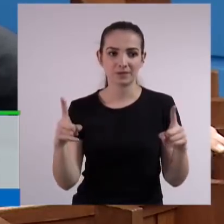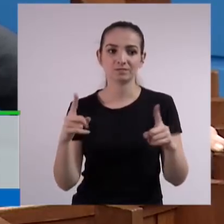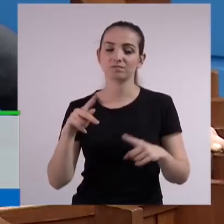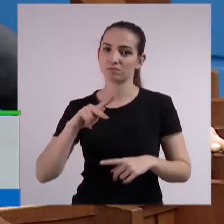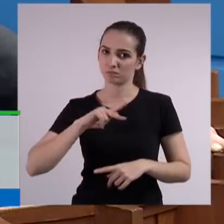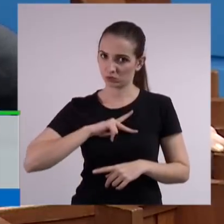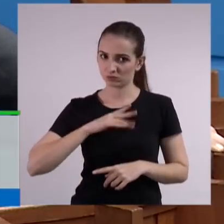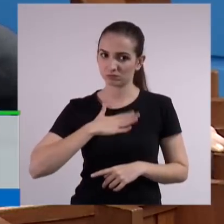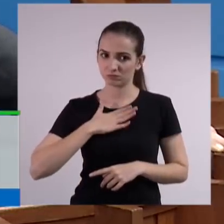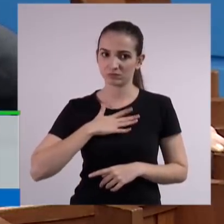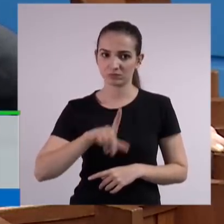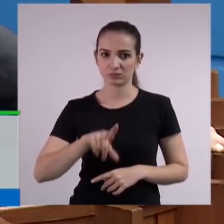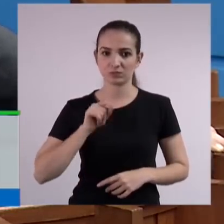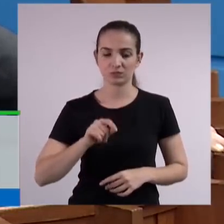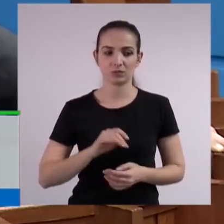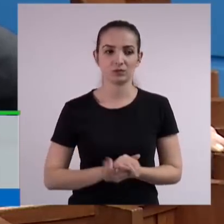mim.